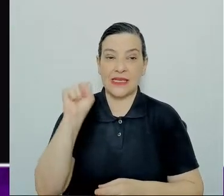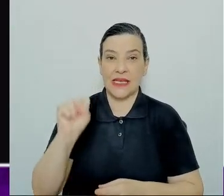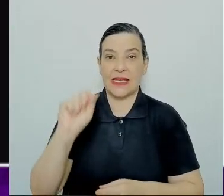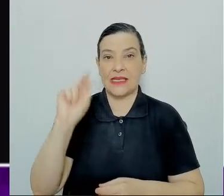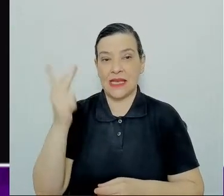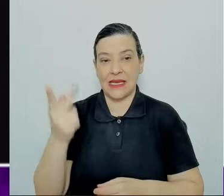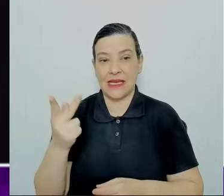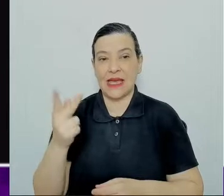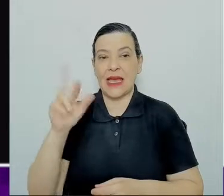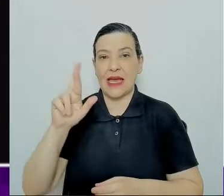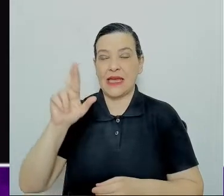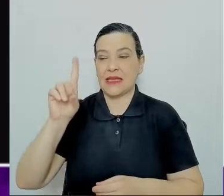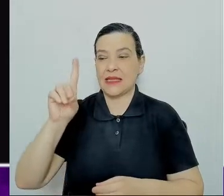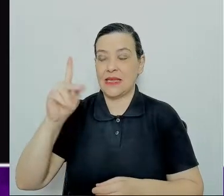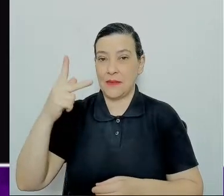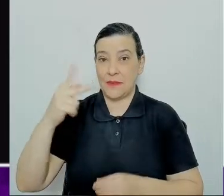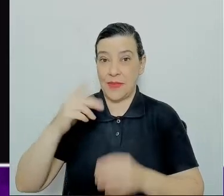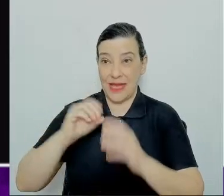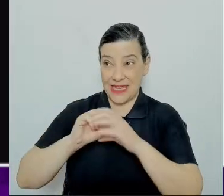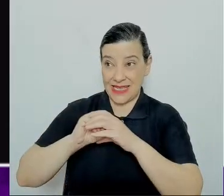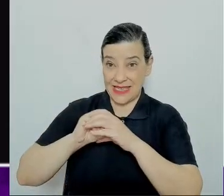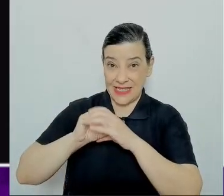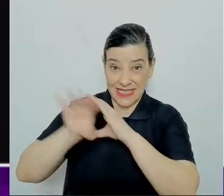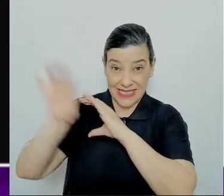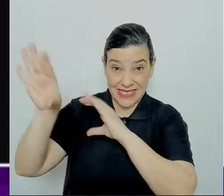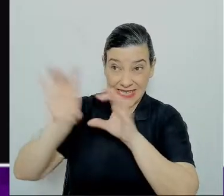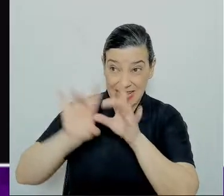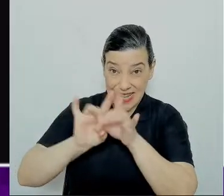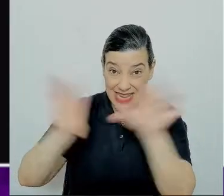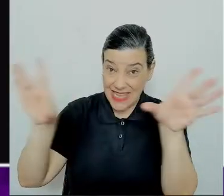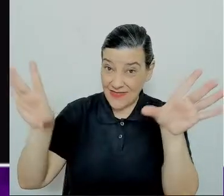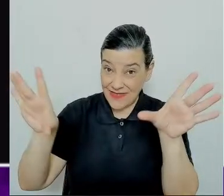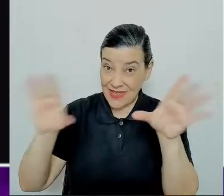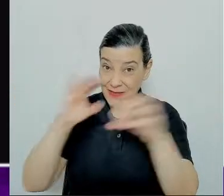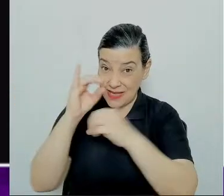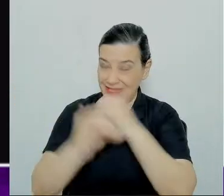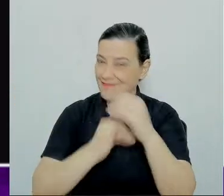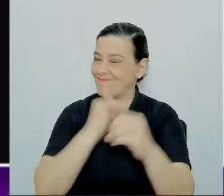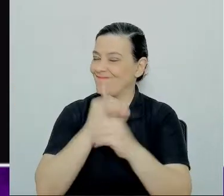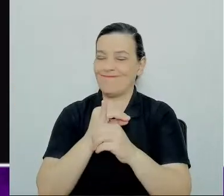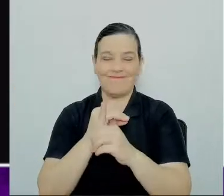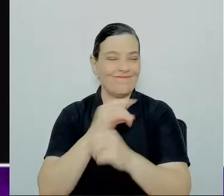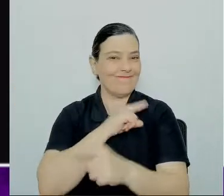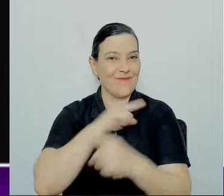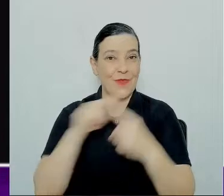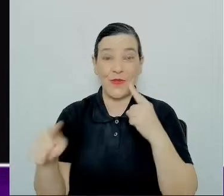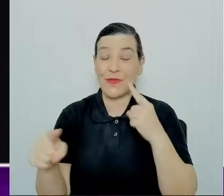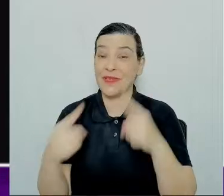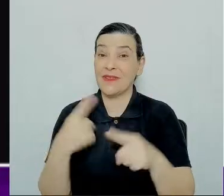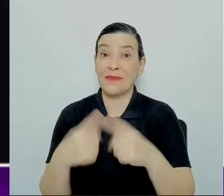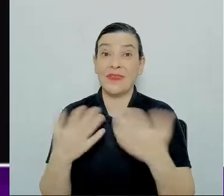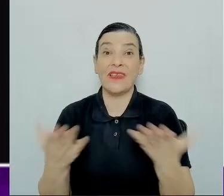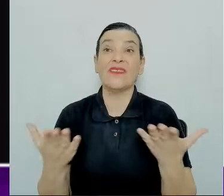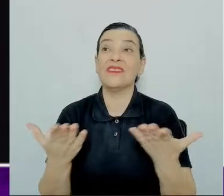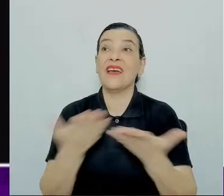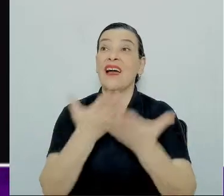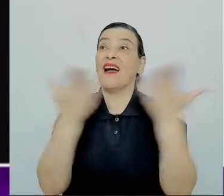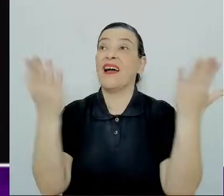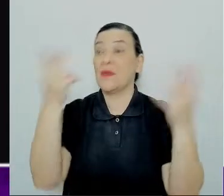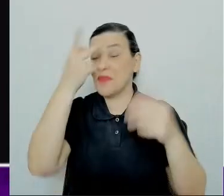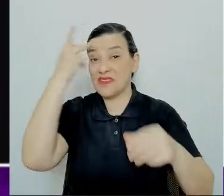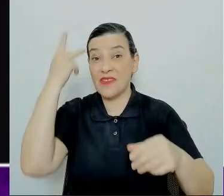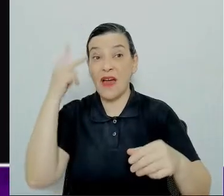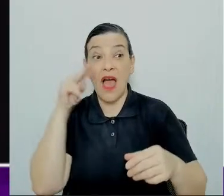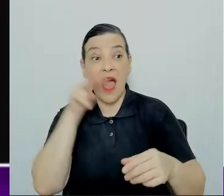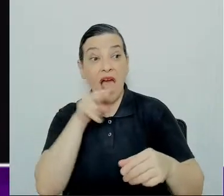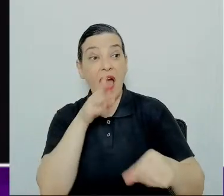para a rua, diretamente para a internet. Porque assim você vai estar literalmente, né, levantando a sua bandeirinha para um atacante.